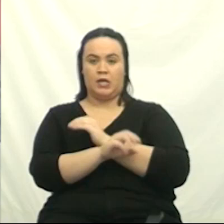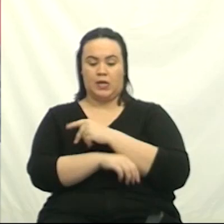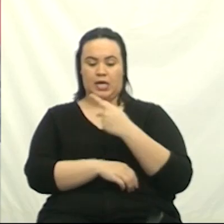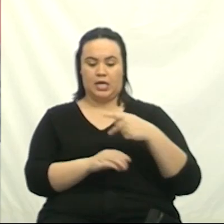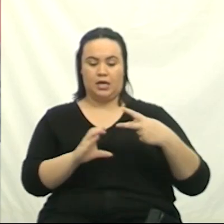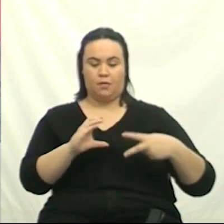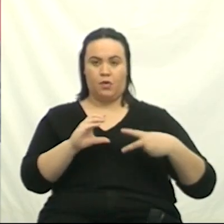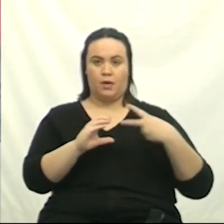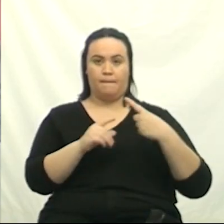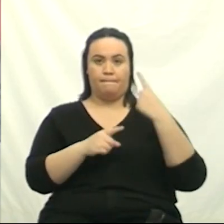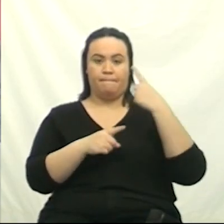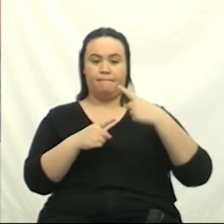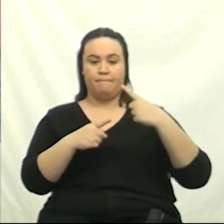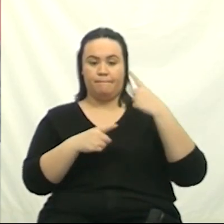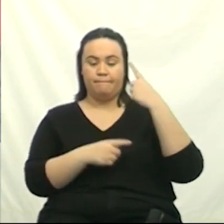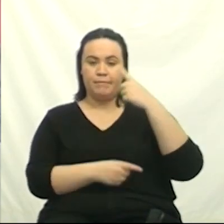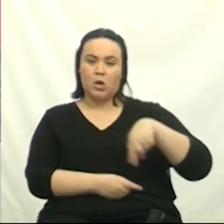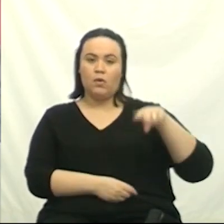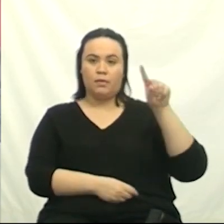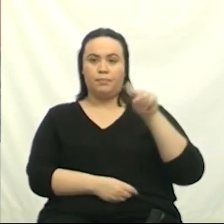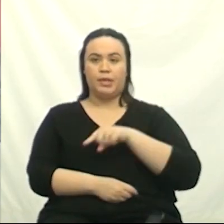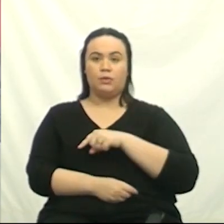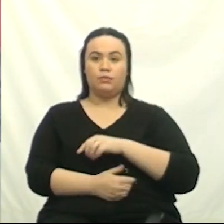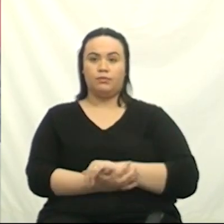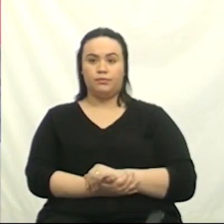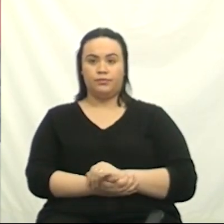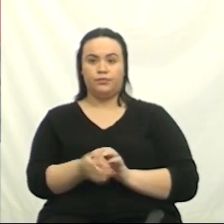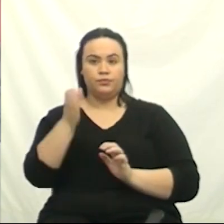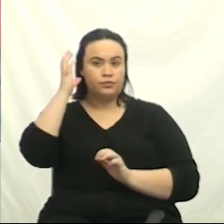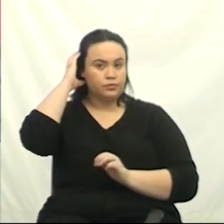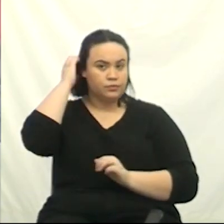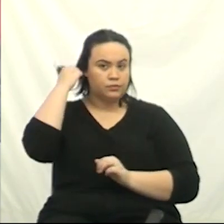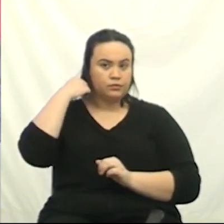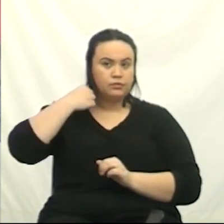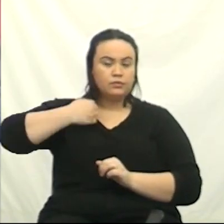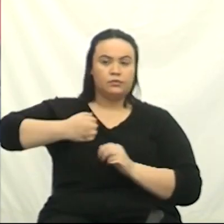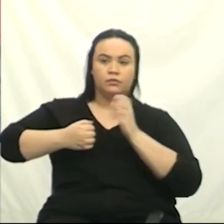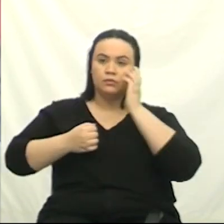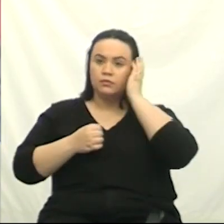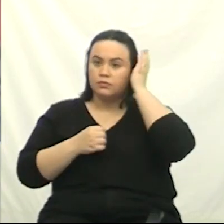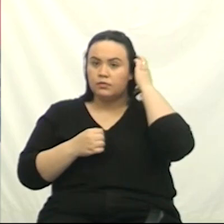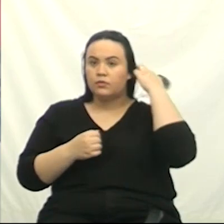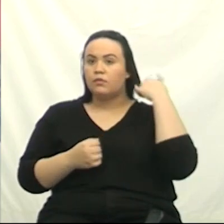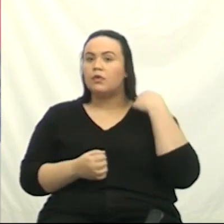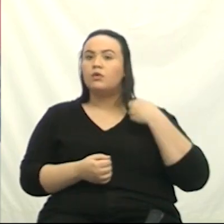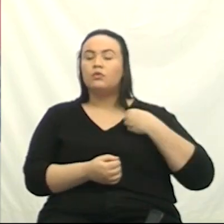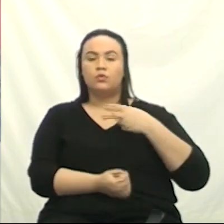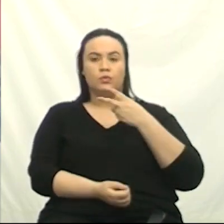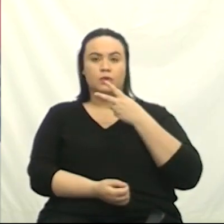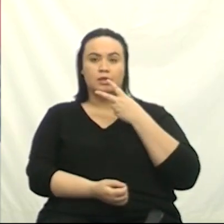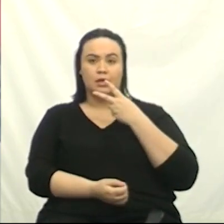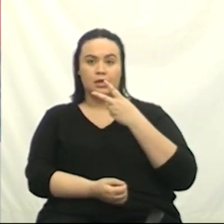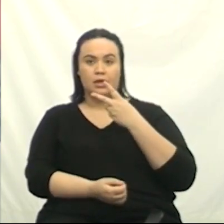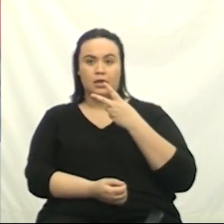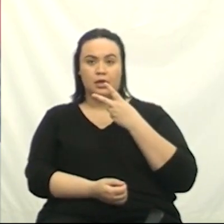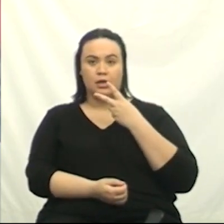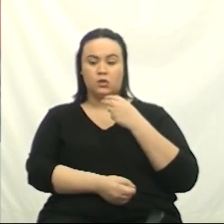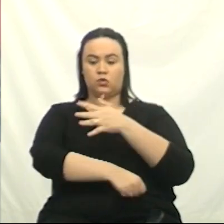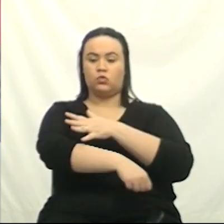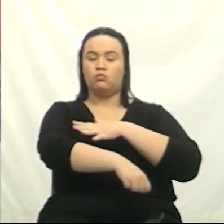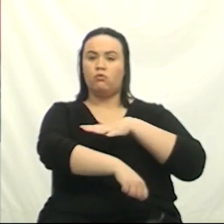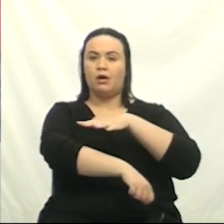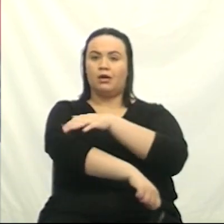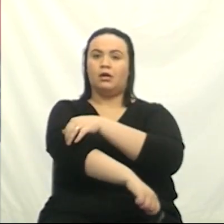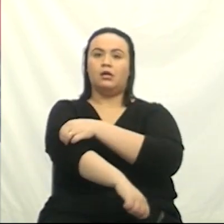proibindo né o uso do do cigarro né nos parques